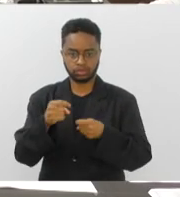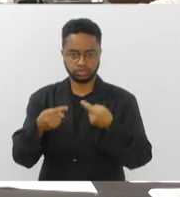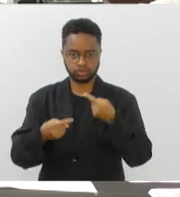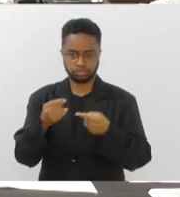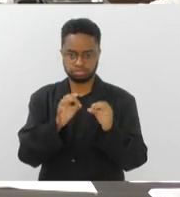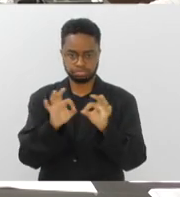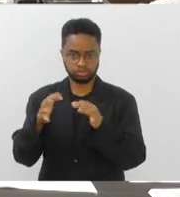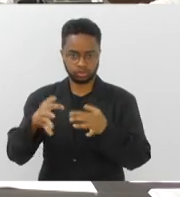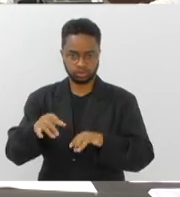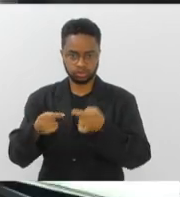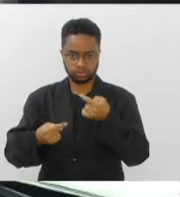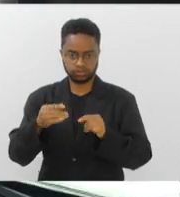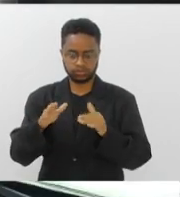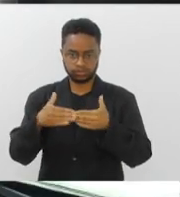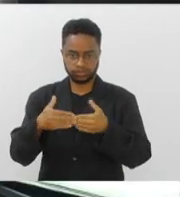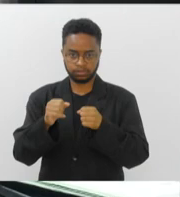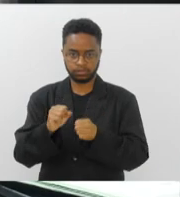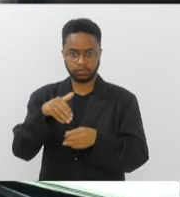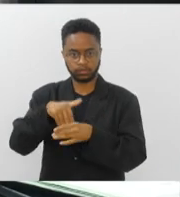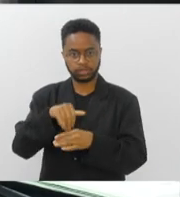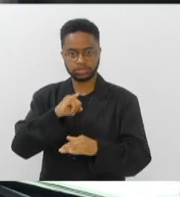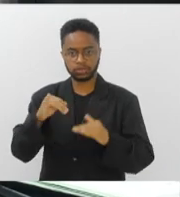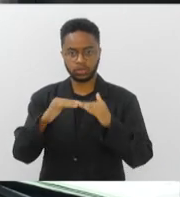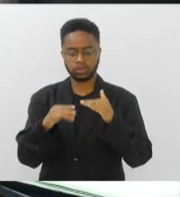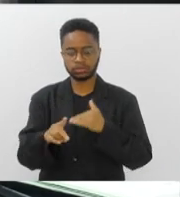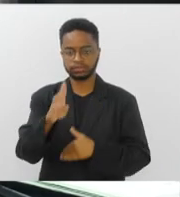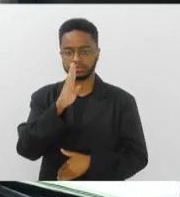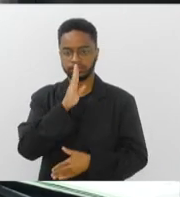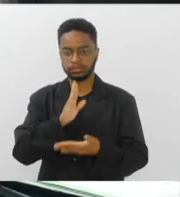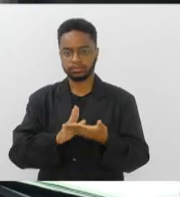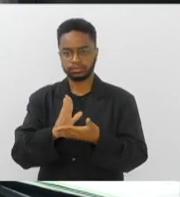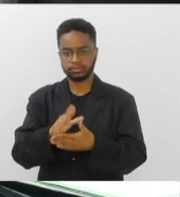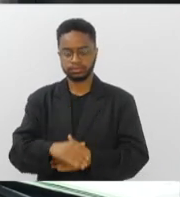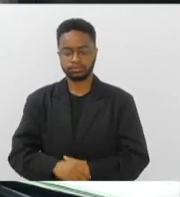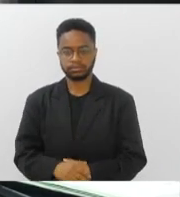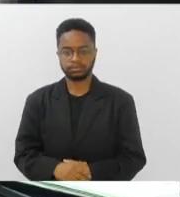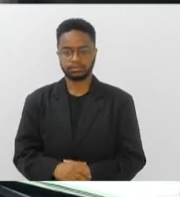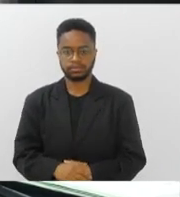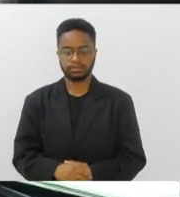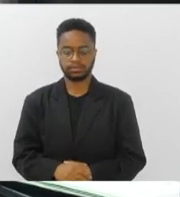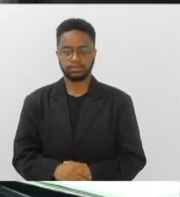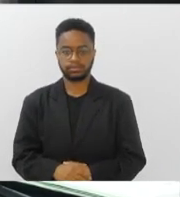havendo quem queira discutir, encerrada a discussão e votação, os senhores que aprovam, permaneçam como estão, aprovado.